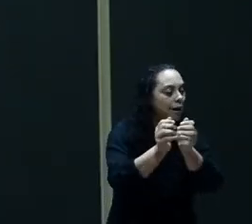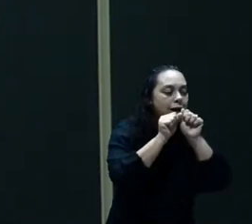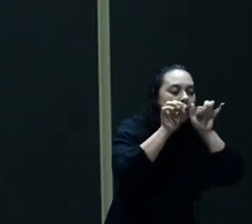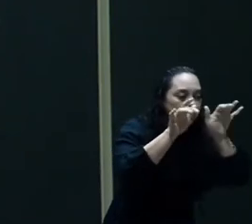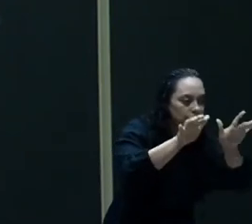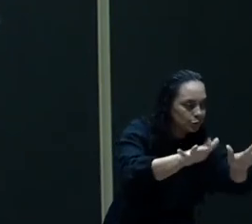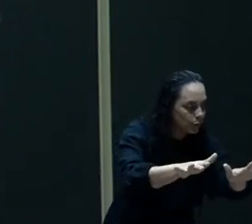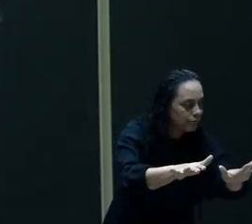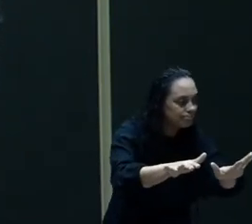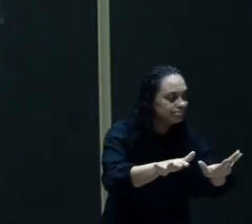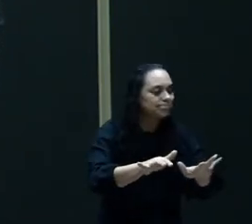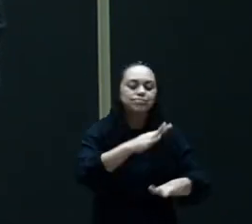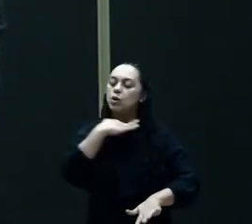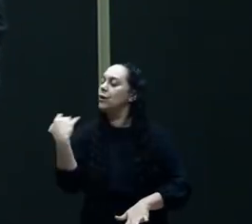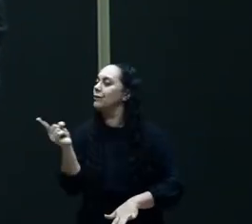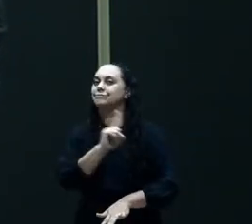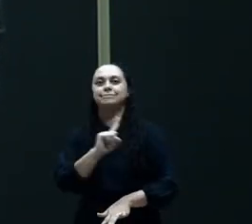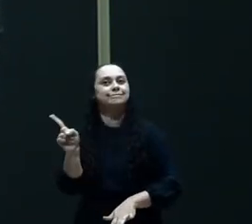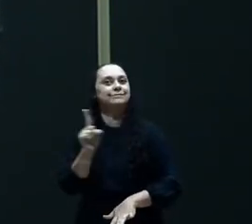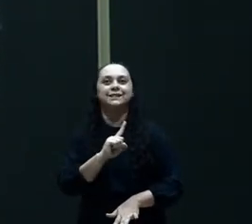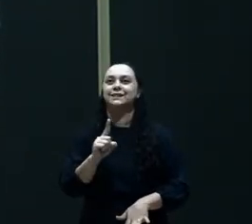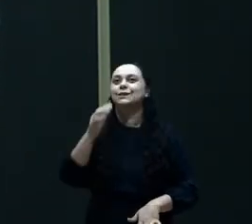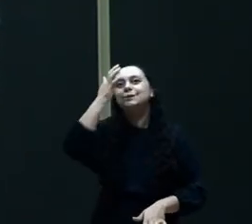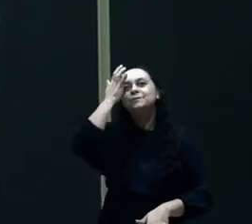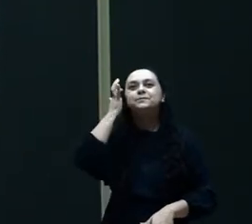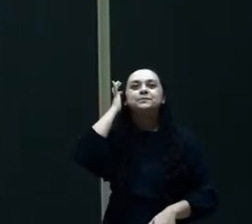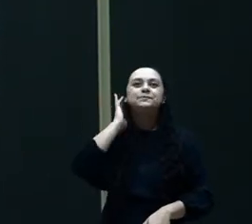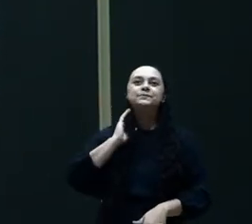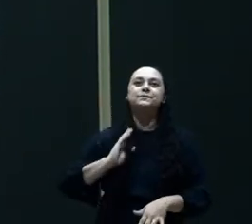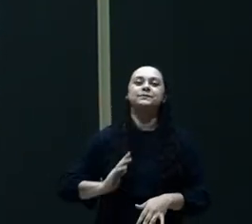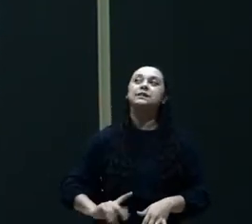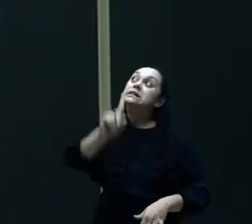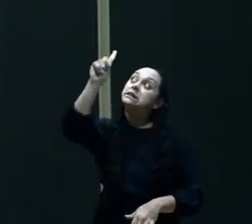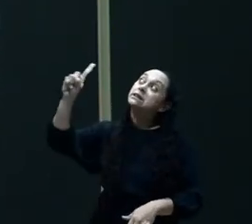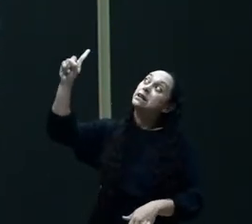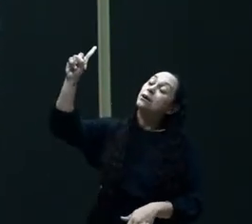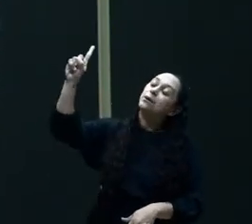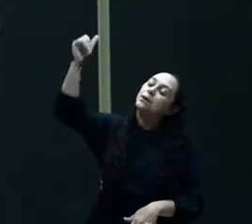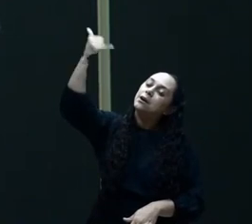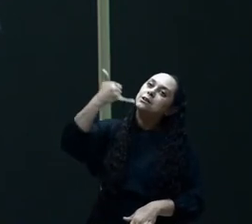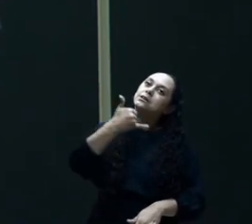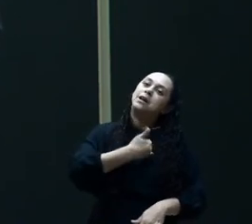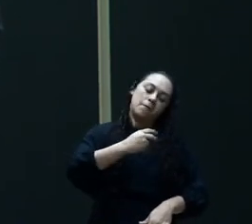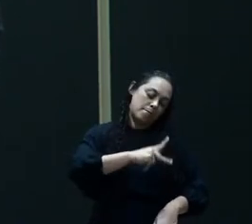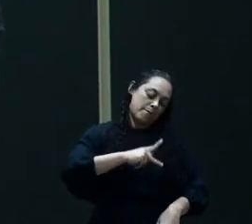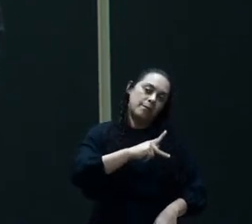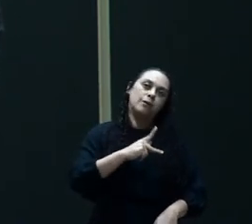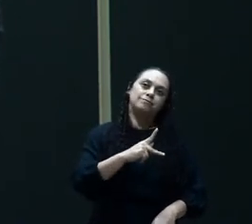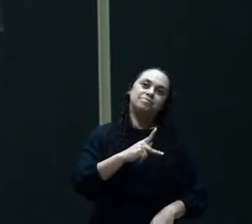alel Deus dizendo para Paulo o seguinte Paulo Não